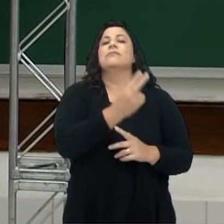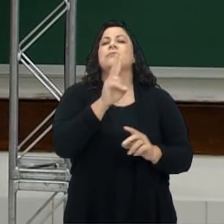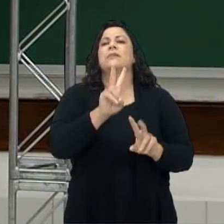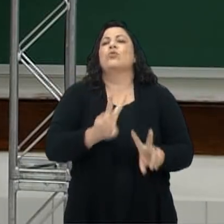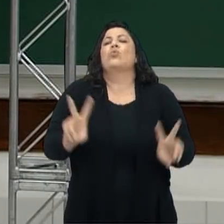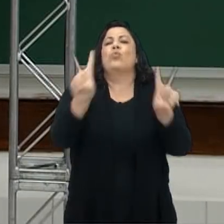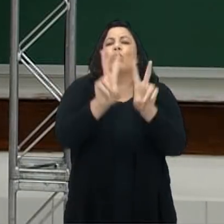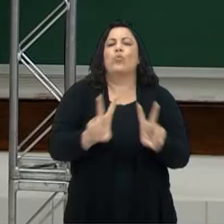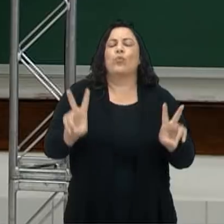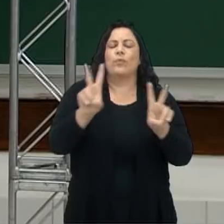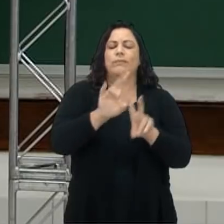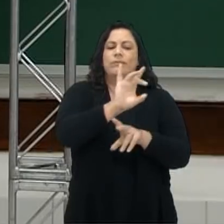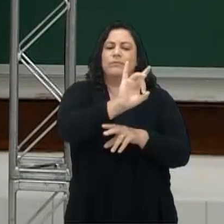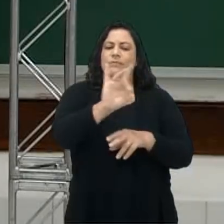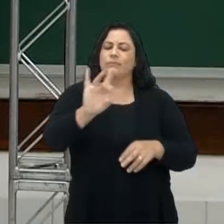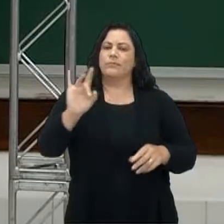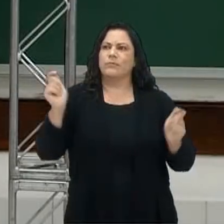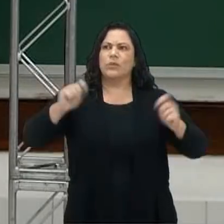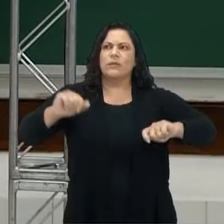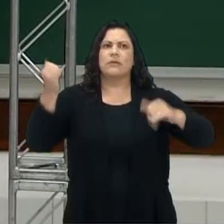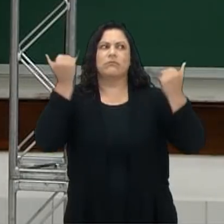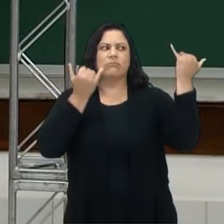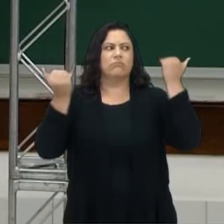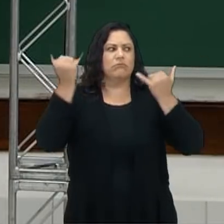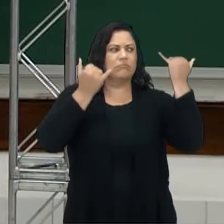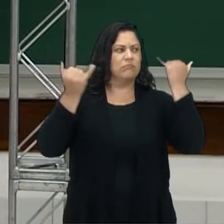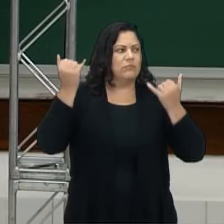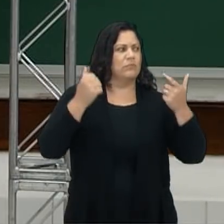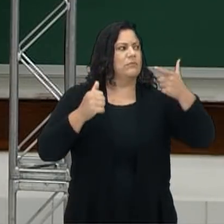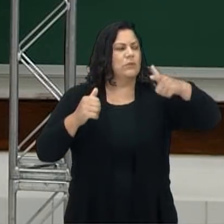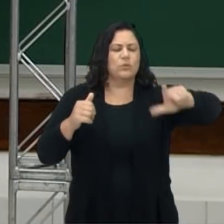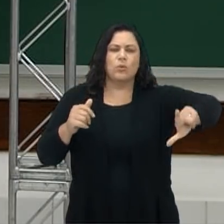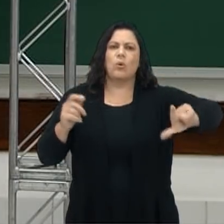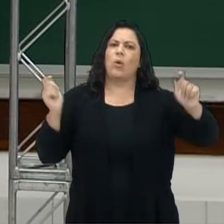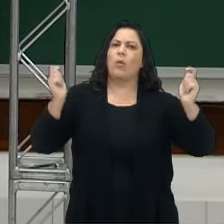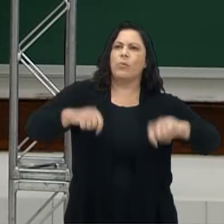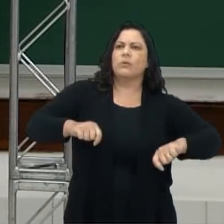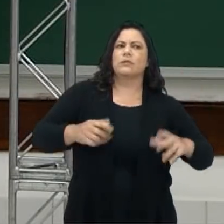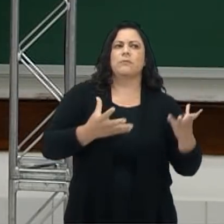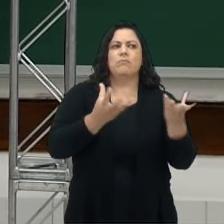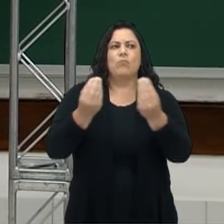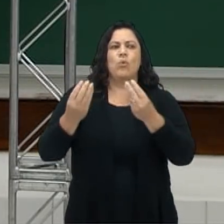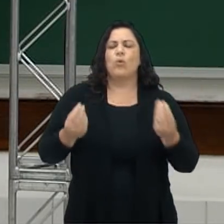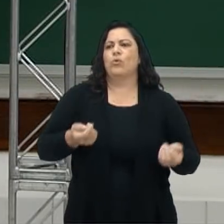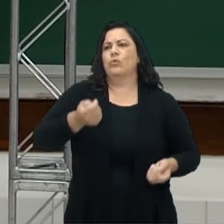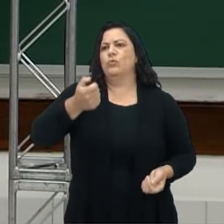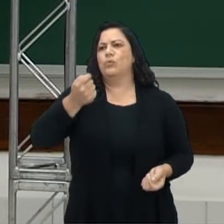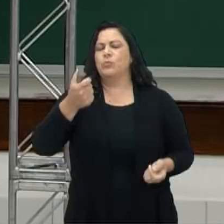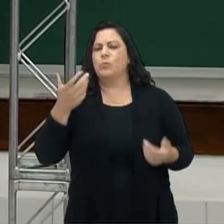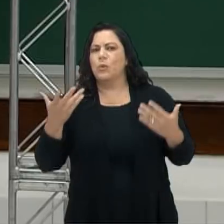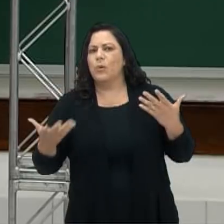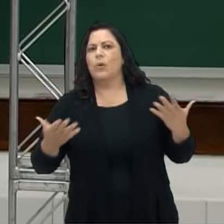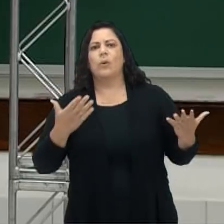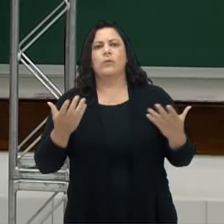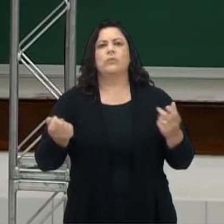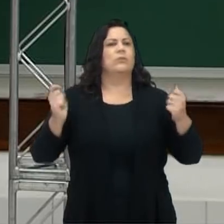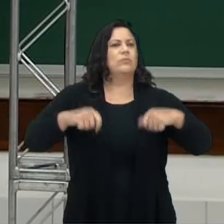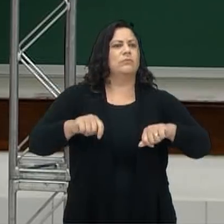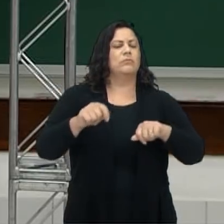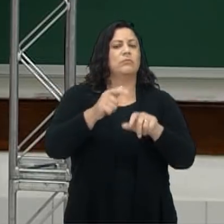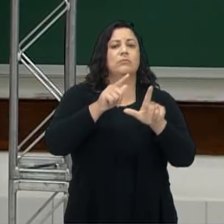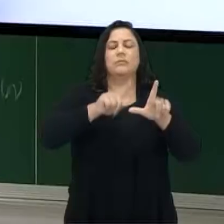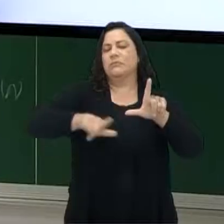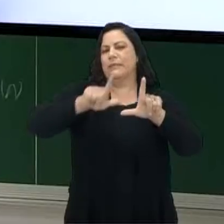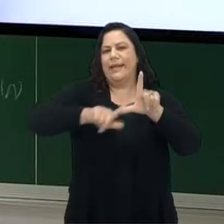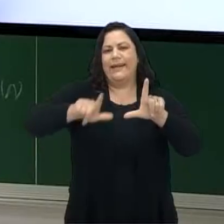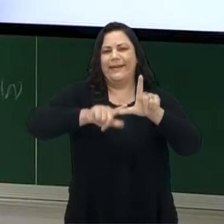Pode ter outras informações, por exemplo, aqui pode estar escrito pouco tempo, muito tempo, sempre conectado aqui no círculo, e daí não precisa da legenda.